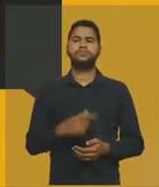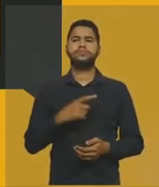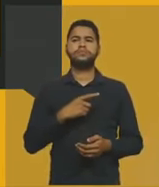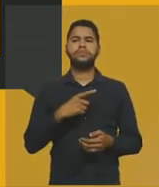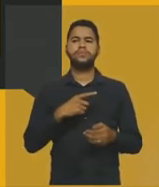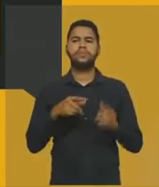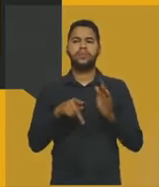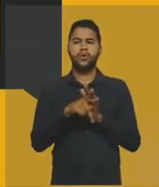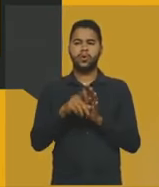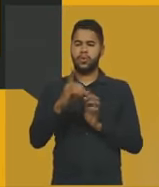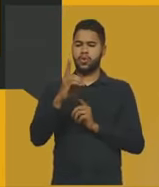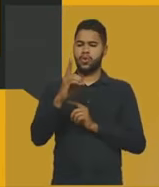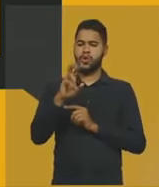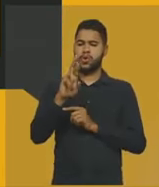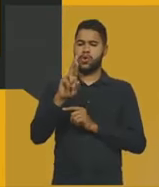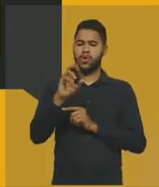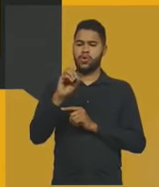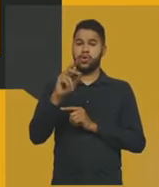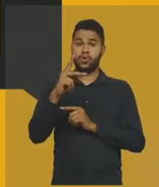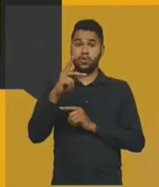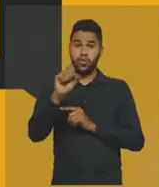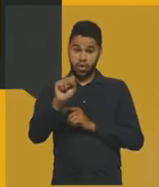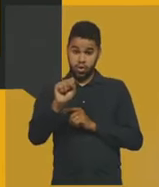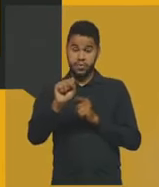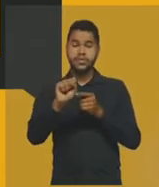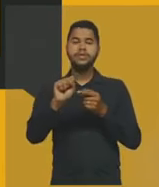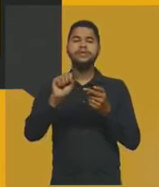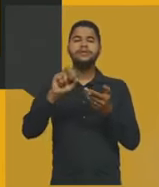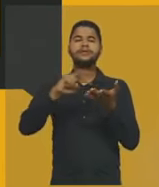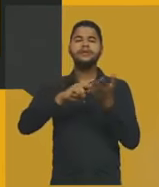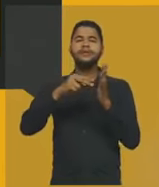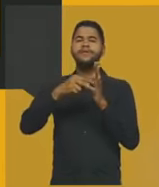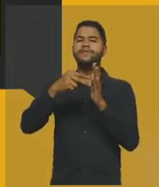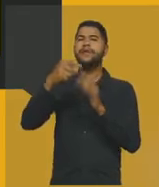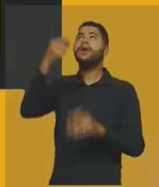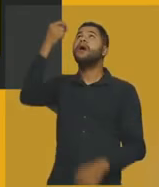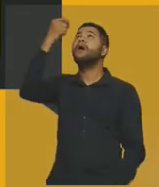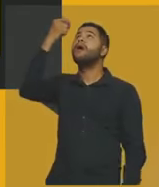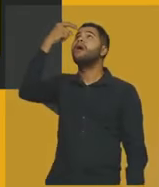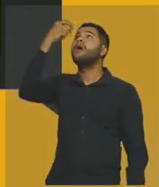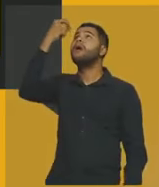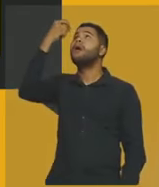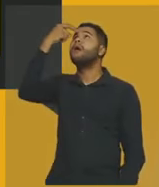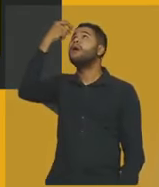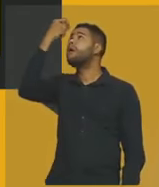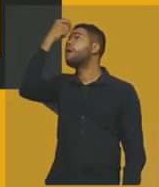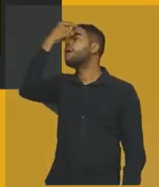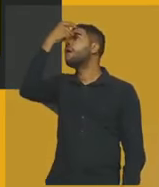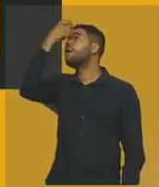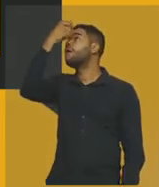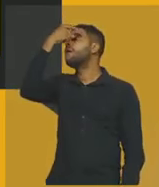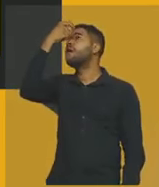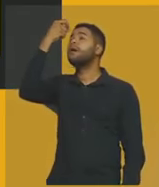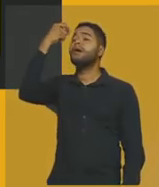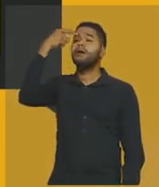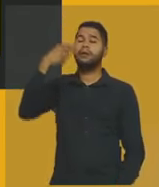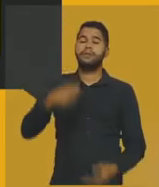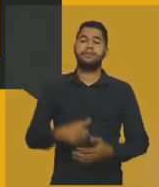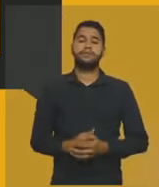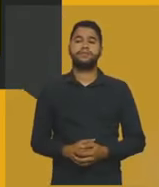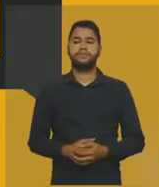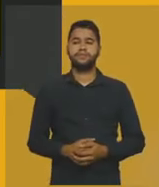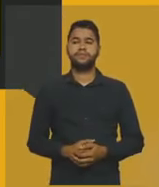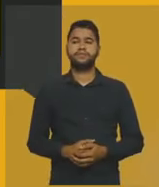significa gotas, tá? A palavrinha separada. Então, aquelas gotinhas que a gente pinga nos olhos, colírio, eye drops.